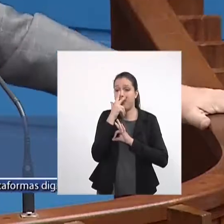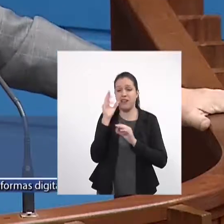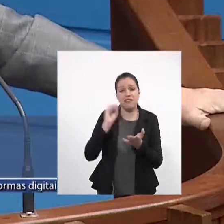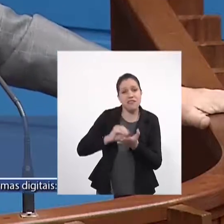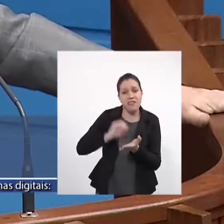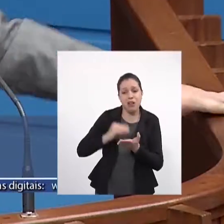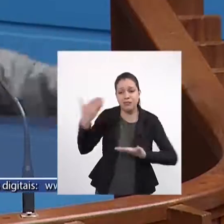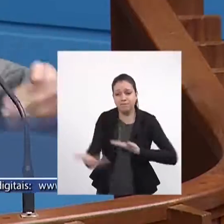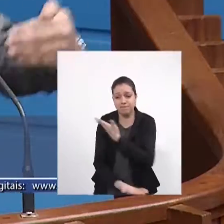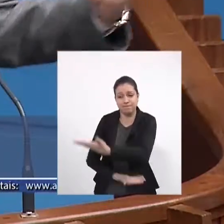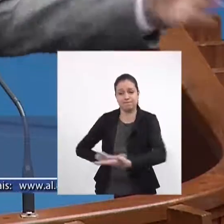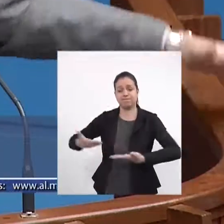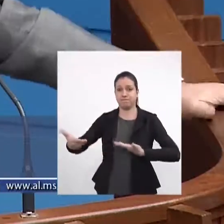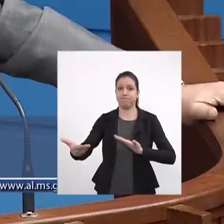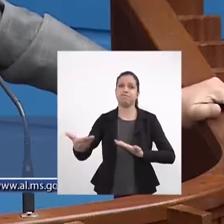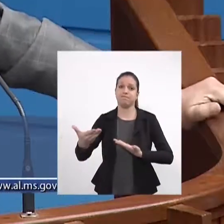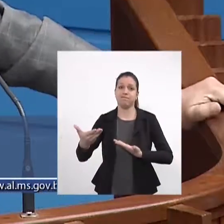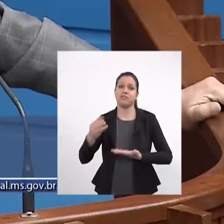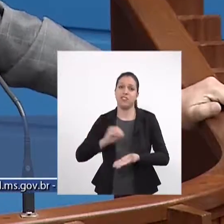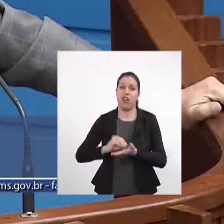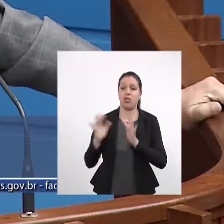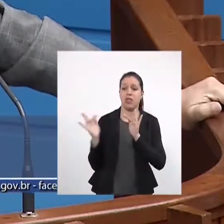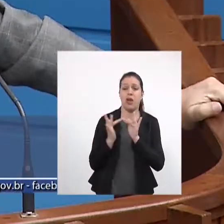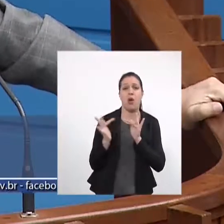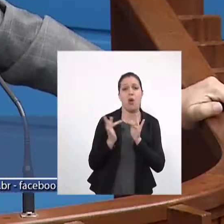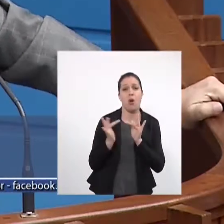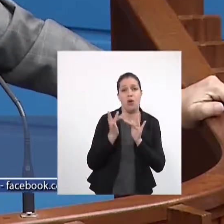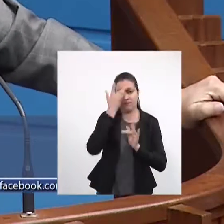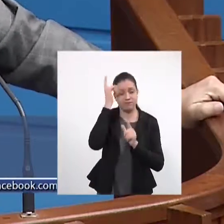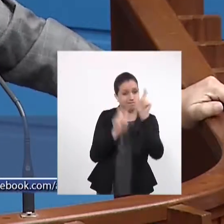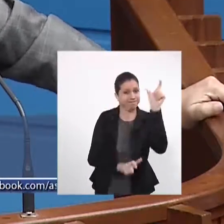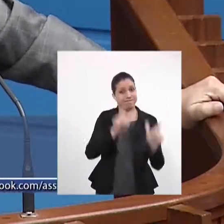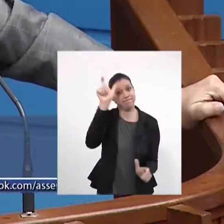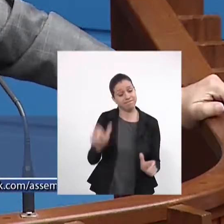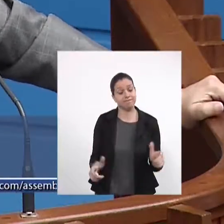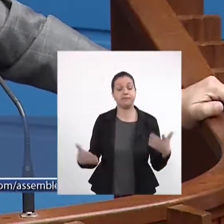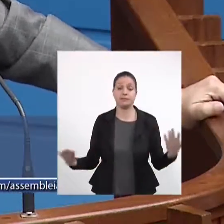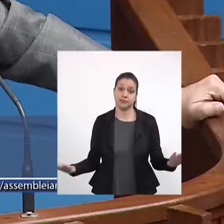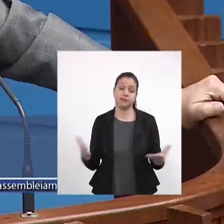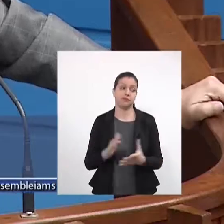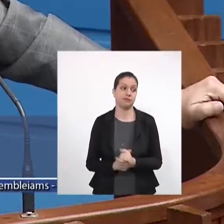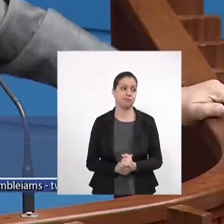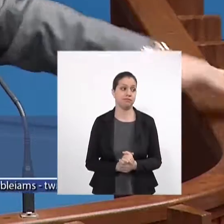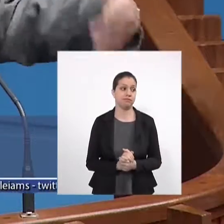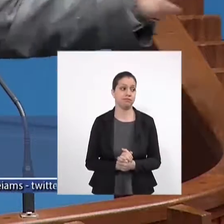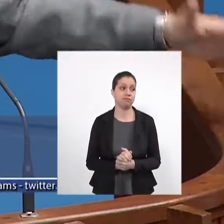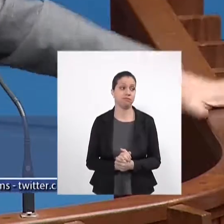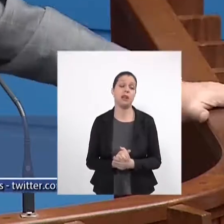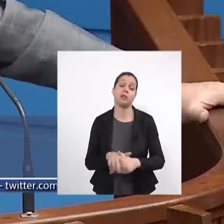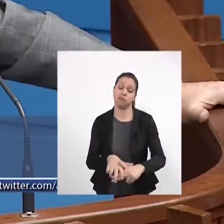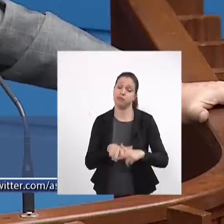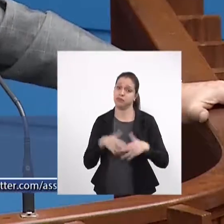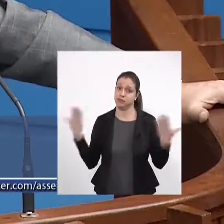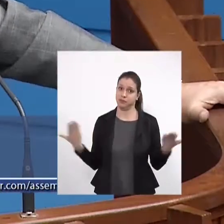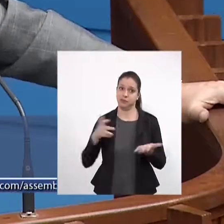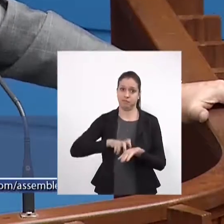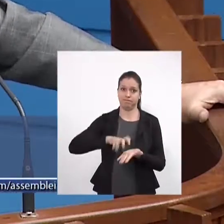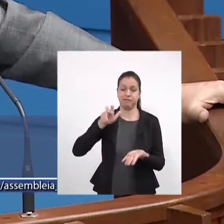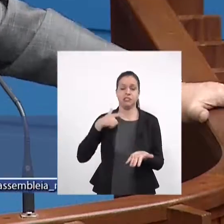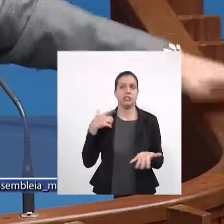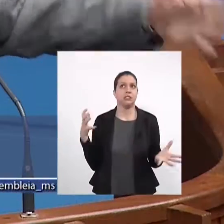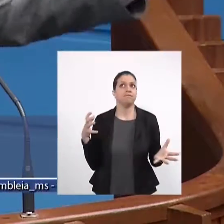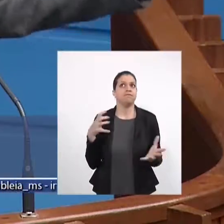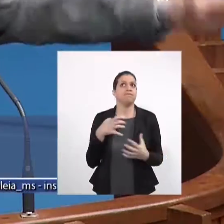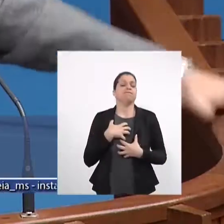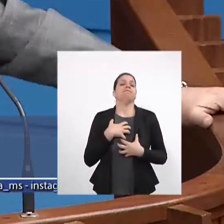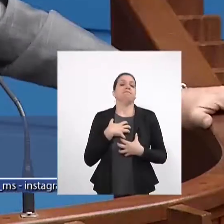da pessoalidade, menos do contato das pessoas, e é por esta razão que, nesta manhã, com certa nostalgia,